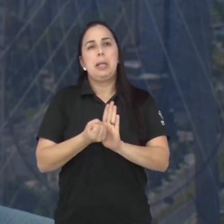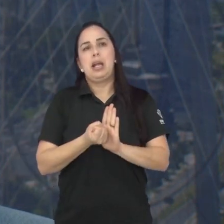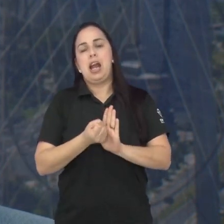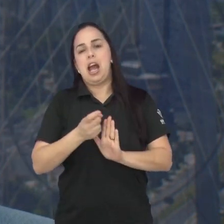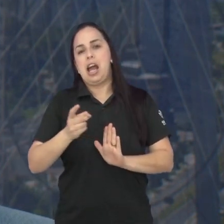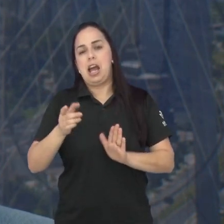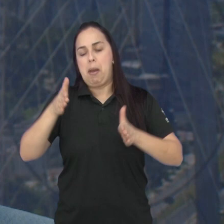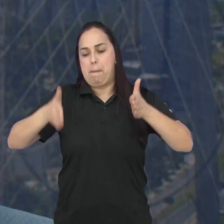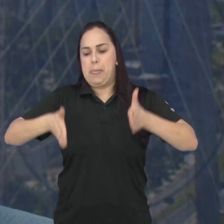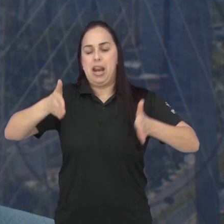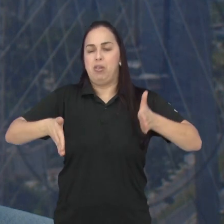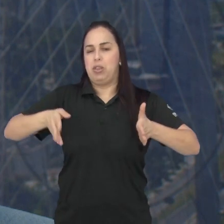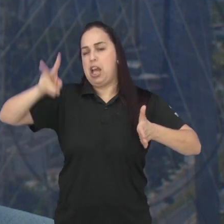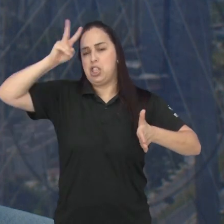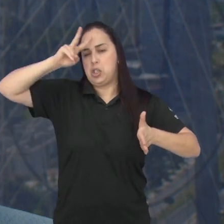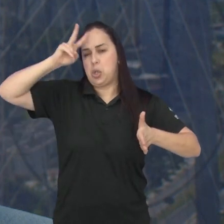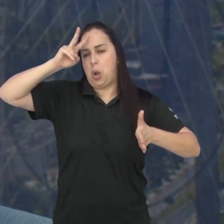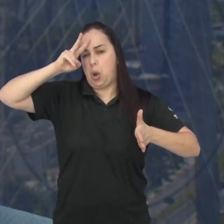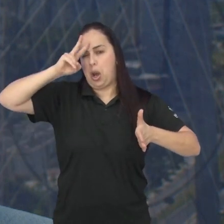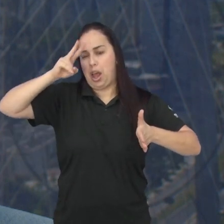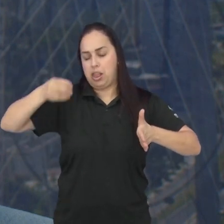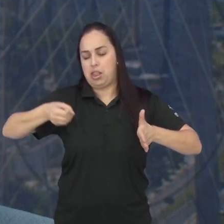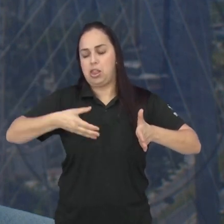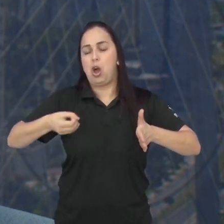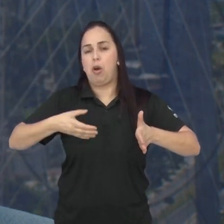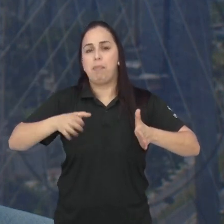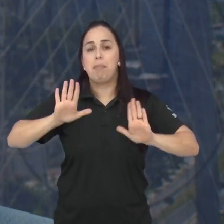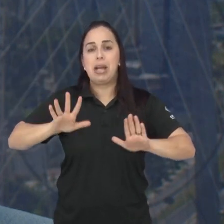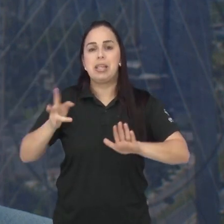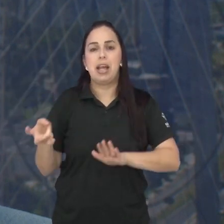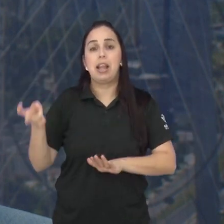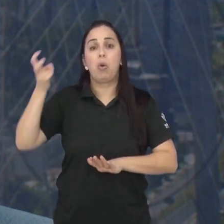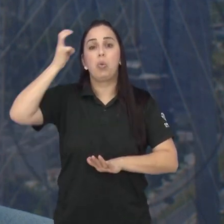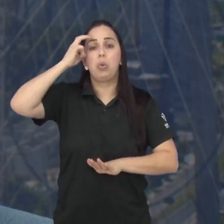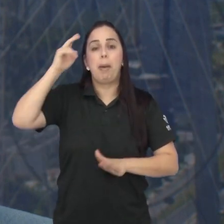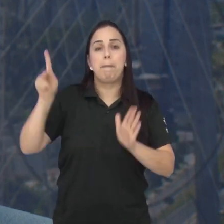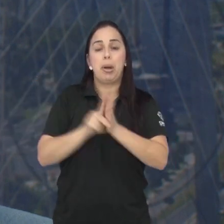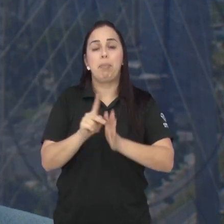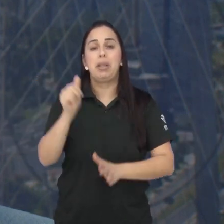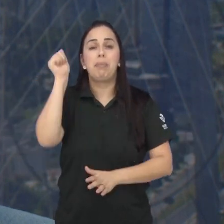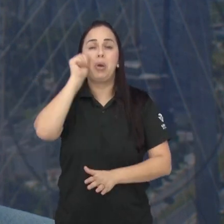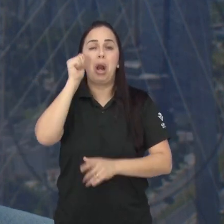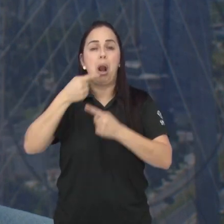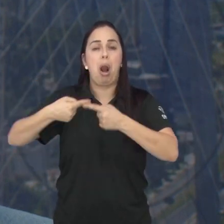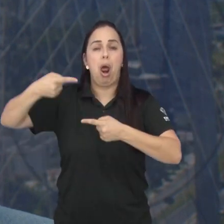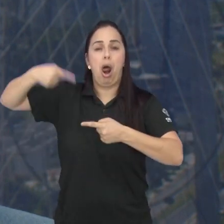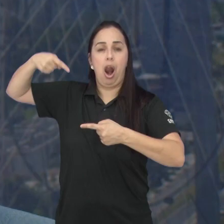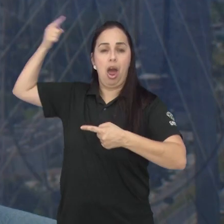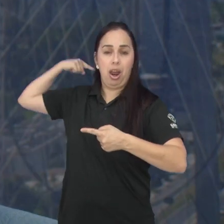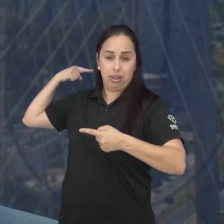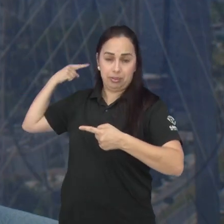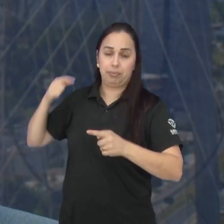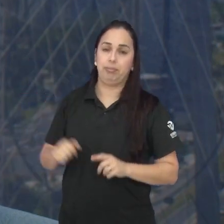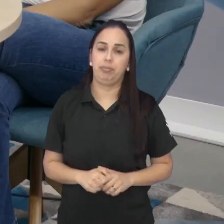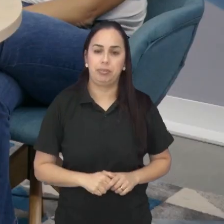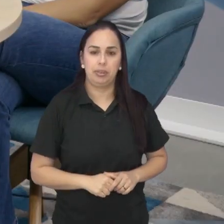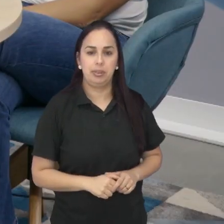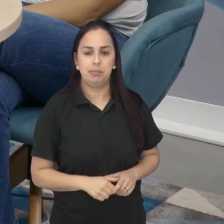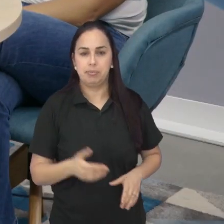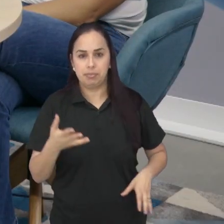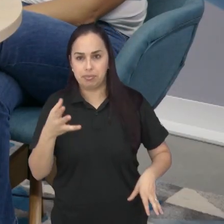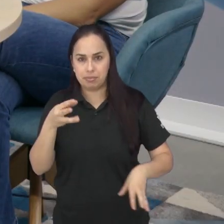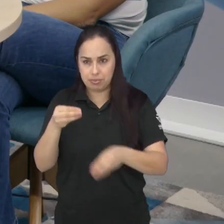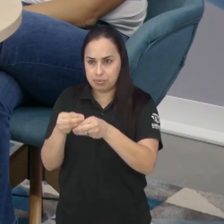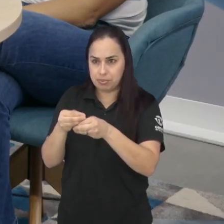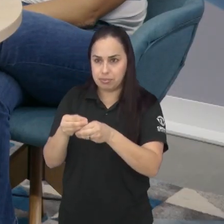história recente, né? Mas eu acho que esse elemento está na cultura das mulheres já há muito tempo. Gostaria